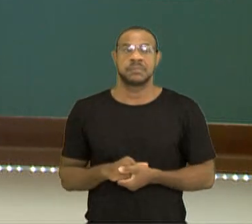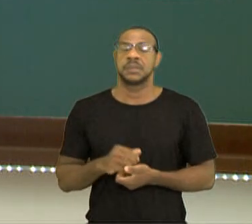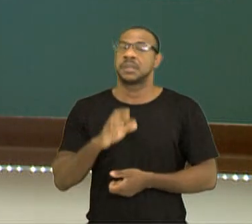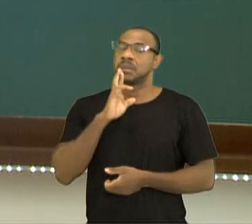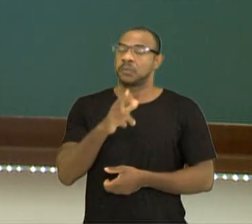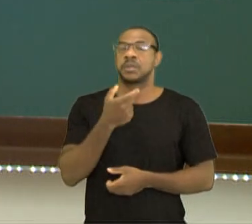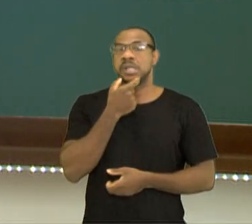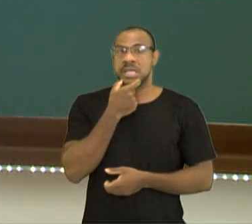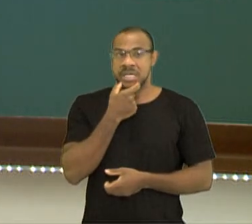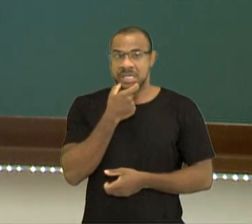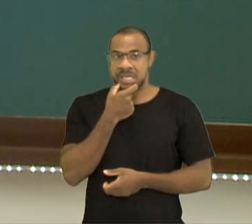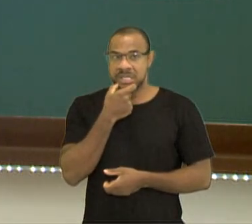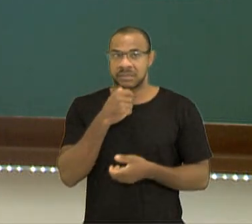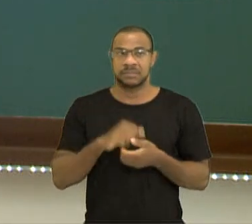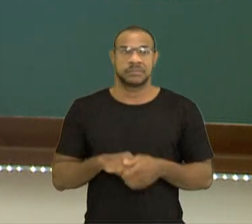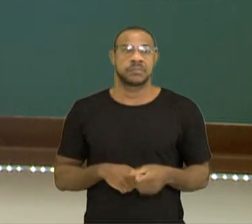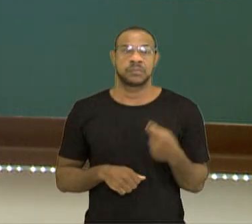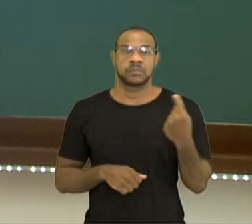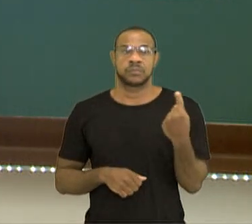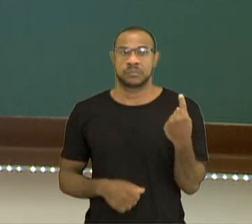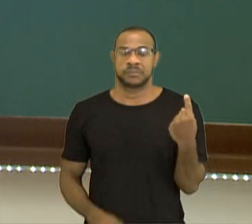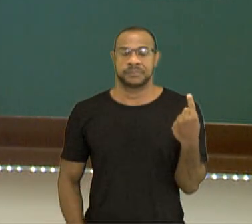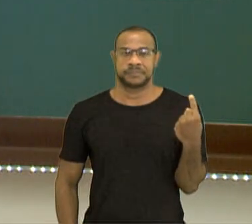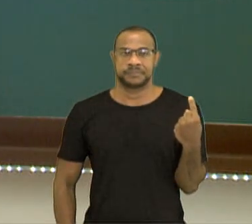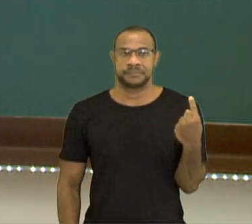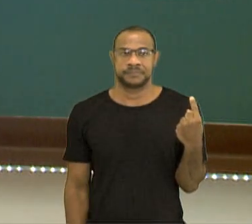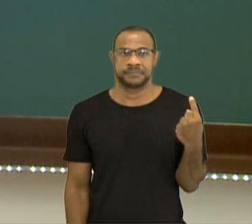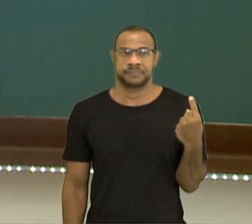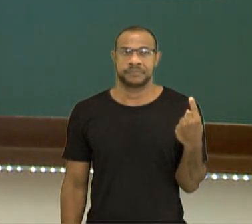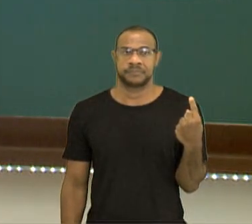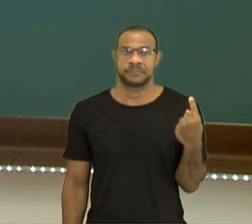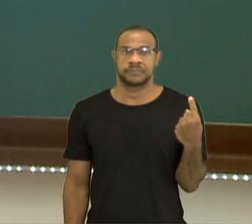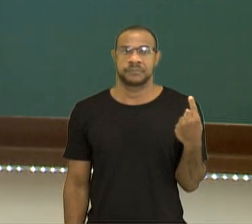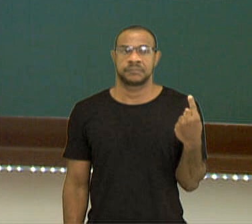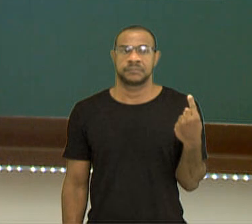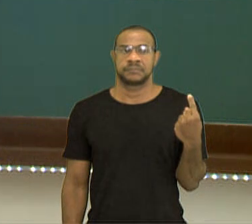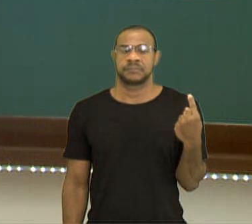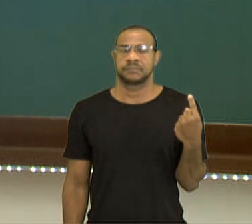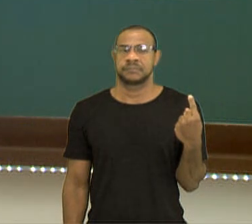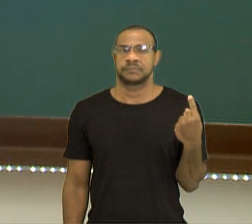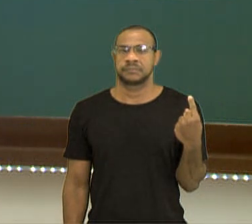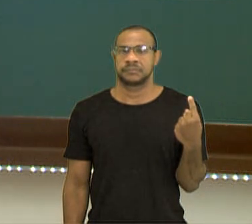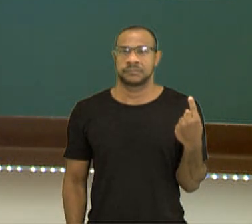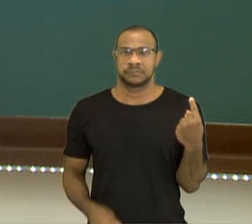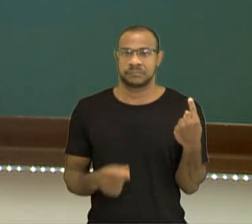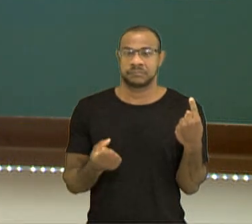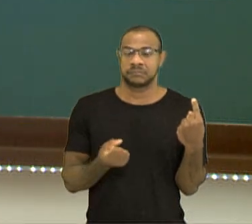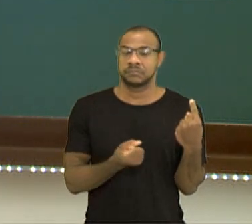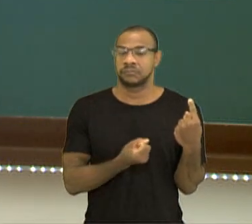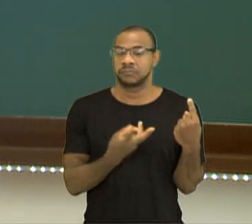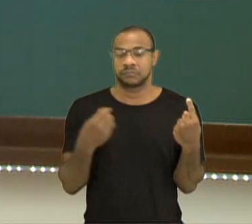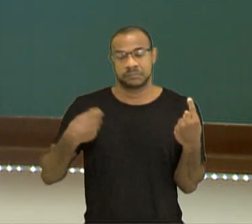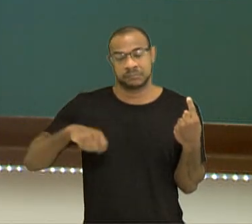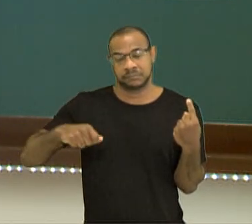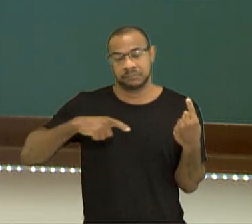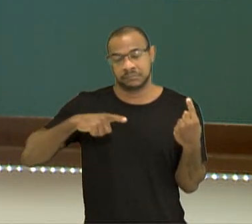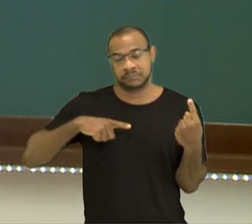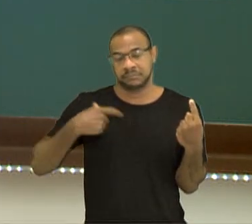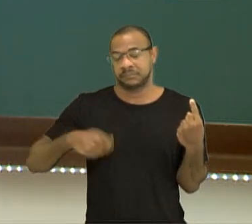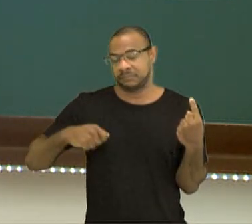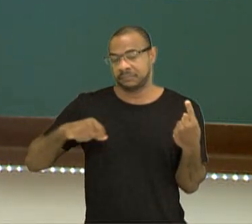em inglês. Number 1. How old must you be to go scuba diving? Quantos anos você deve ter para poder